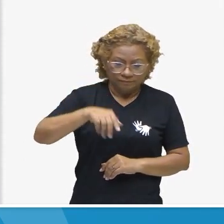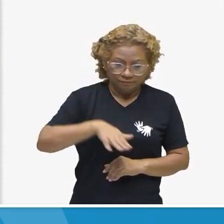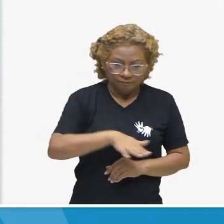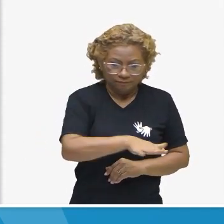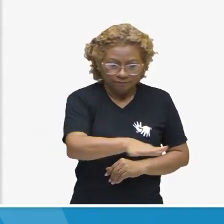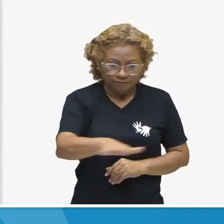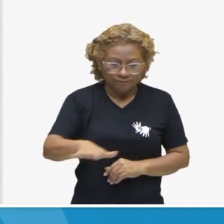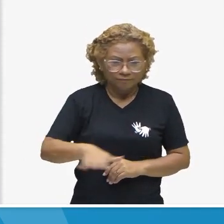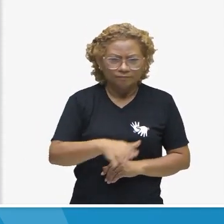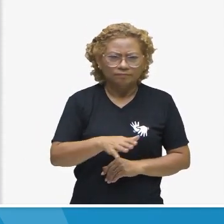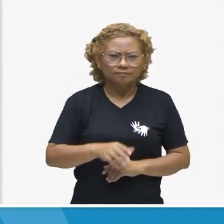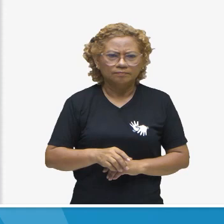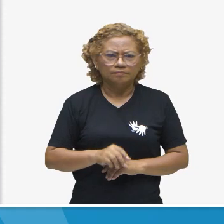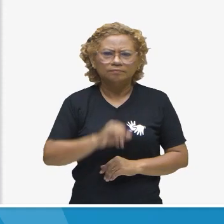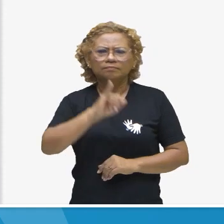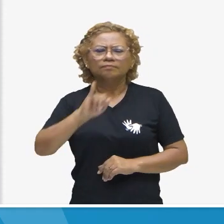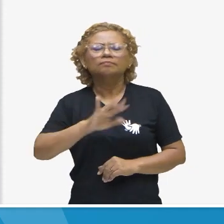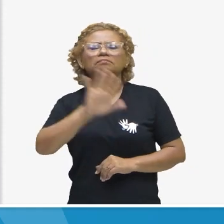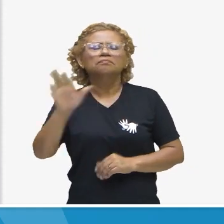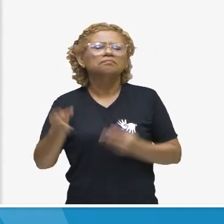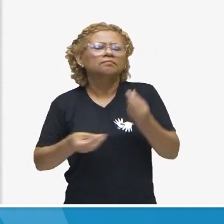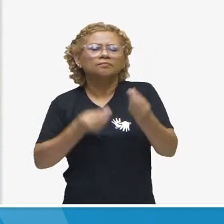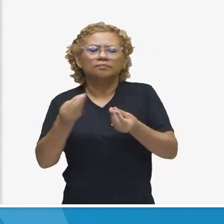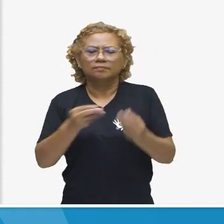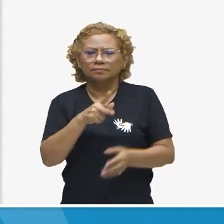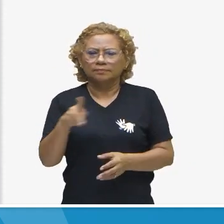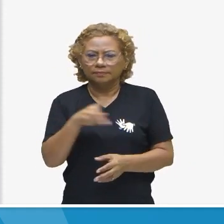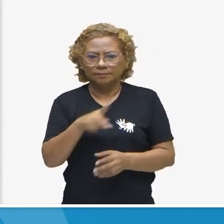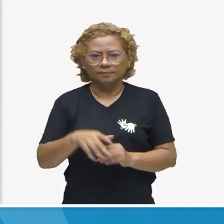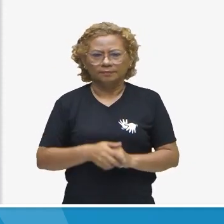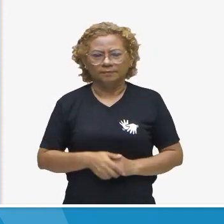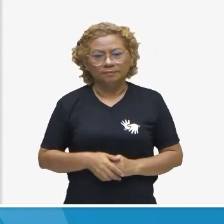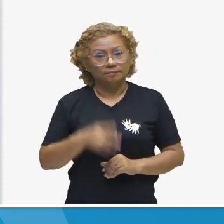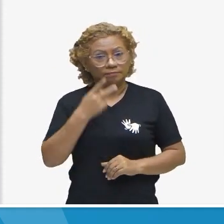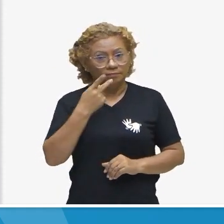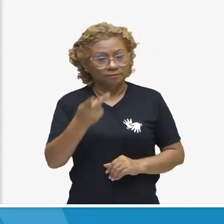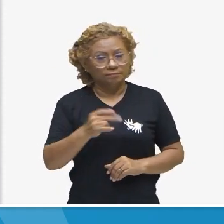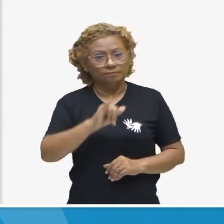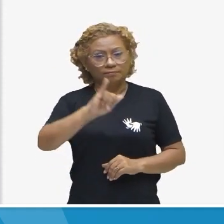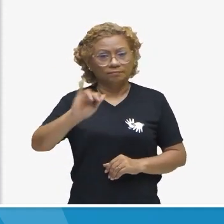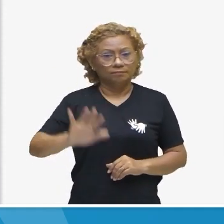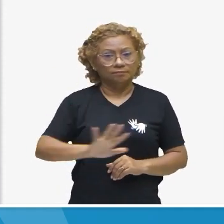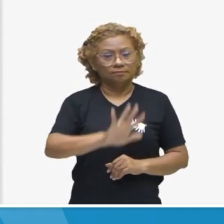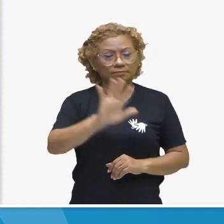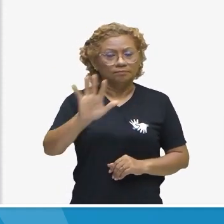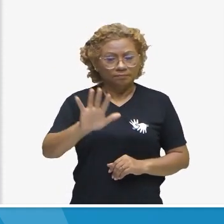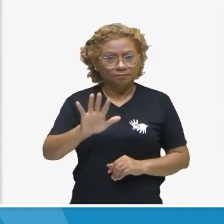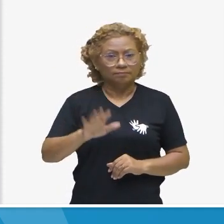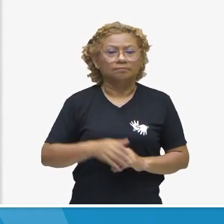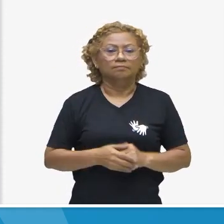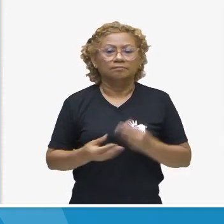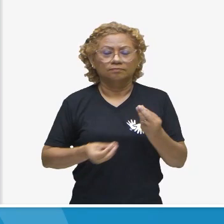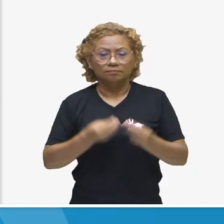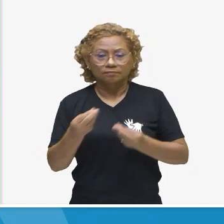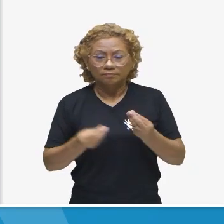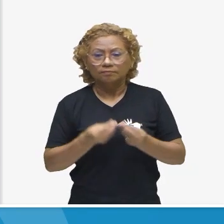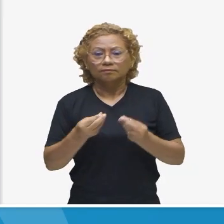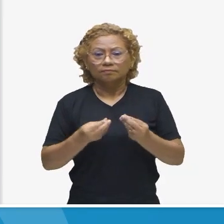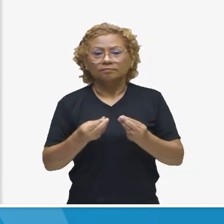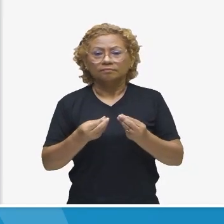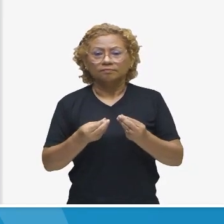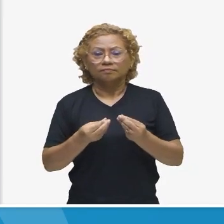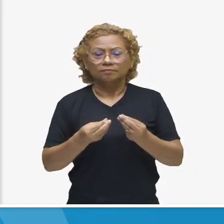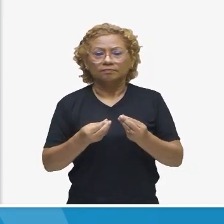plano. Projetado de que forma, professor? Quando a gente fala em projeção, lembre-se, nós estamos falando da sombra dessa